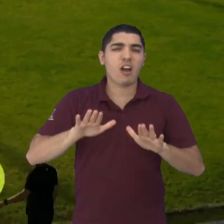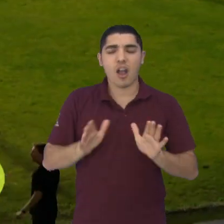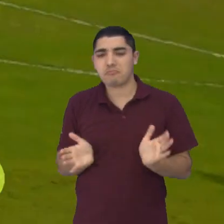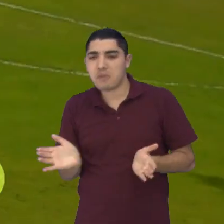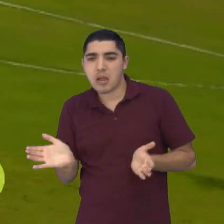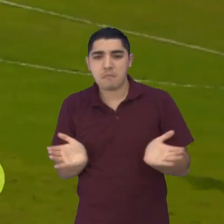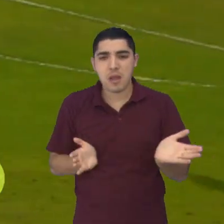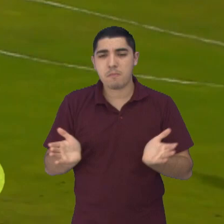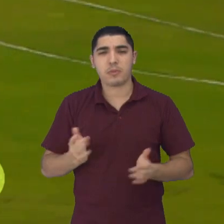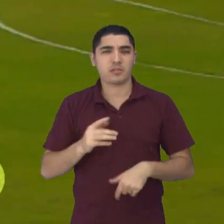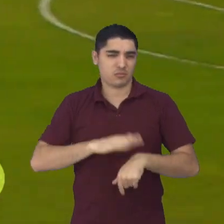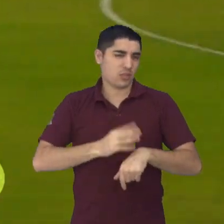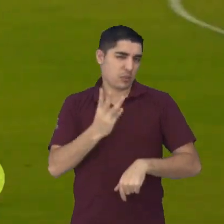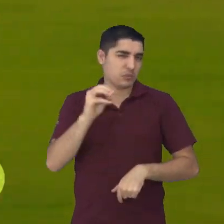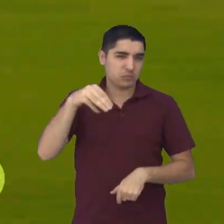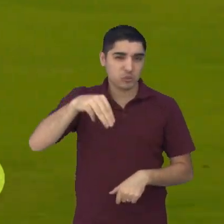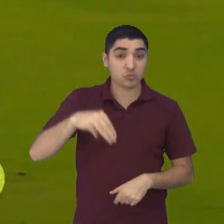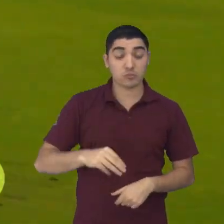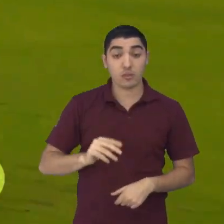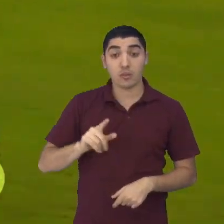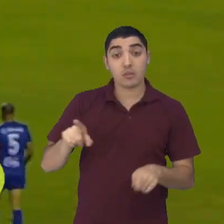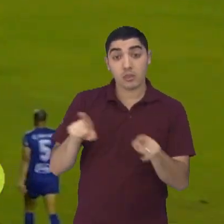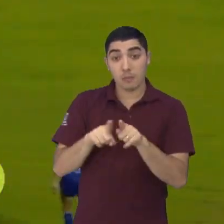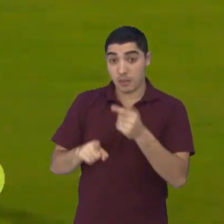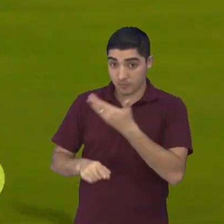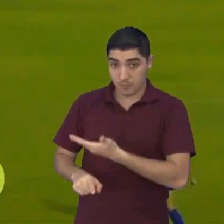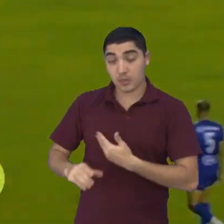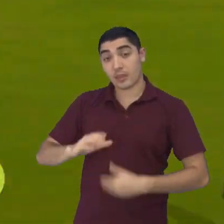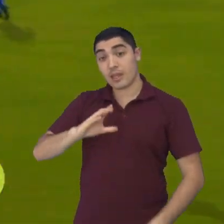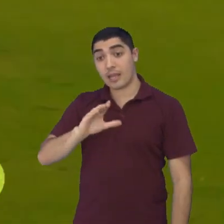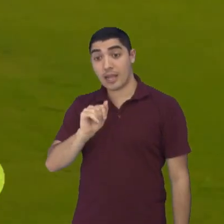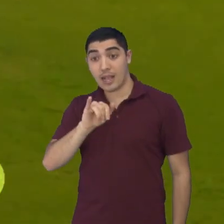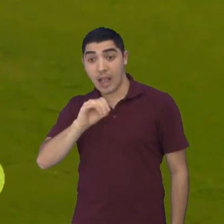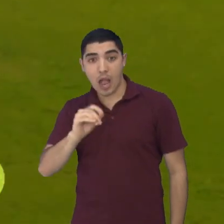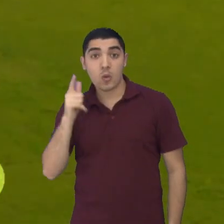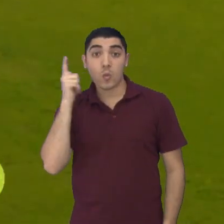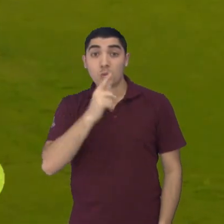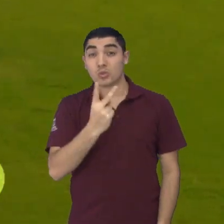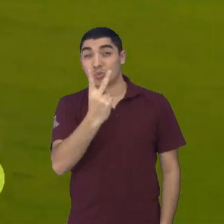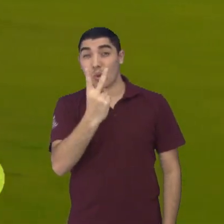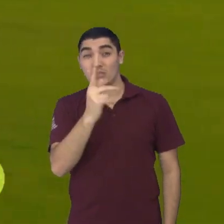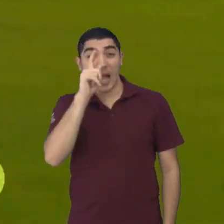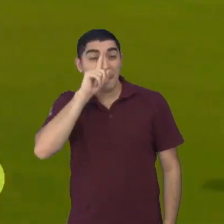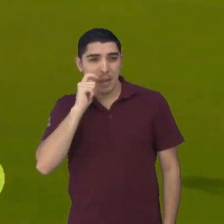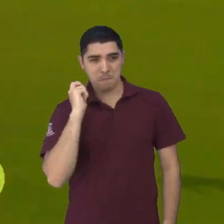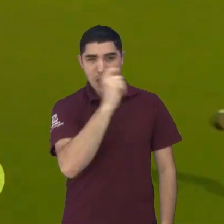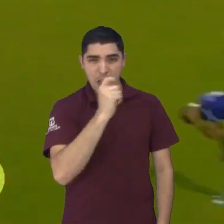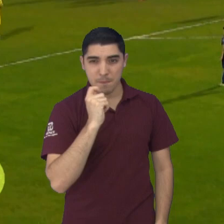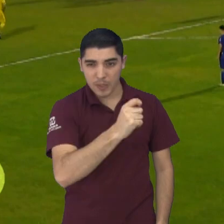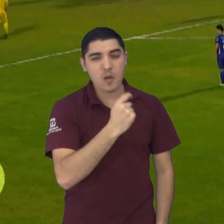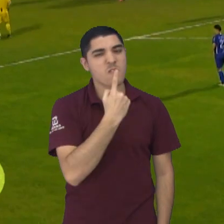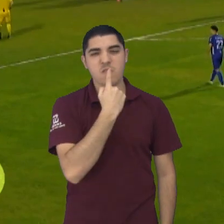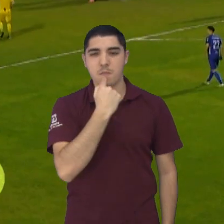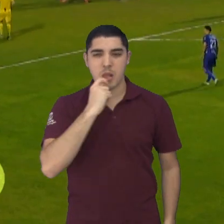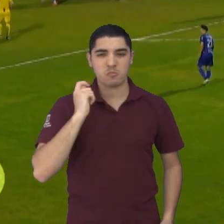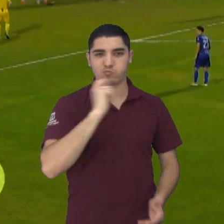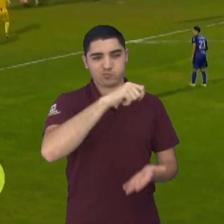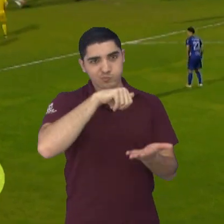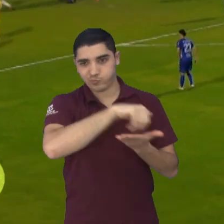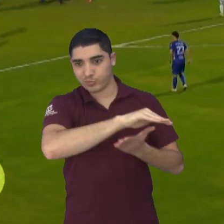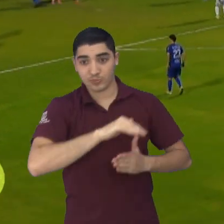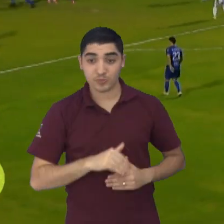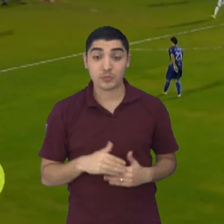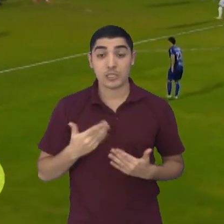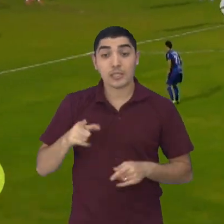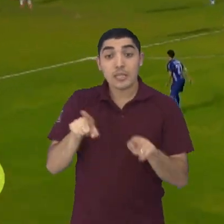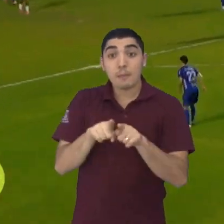minutos. Ainda teve tempo para Caio Wilker receber o segundo amarelo e ser expulso. E para o último gol